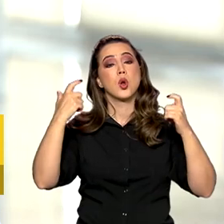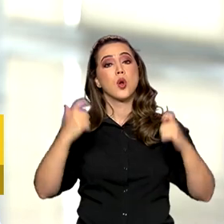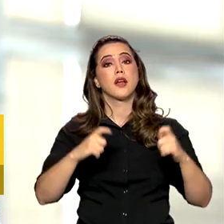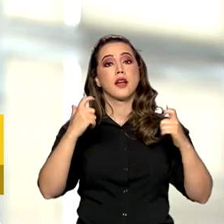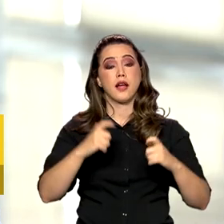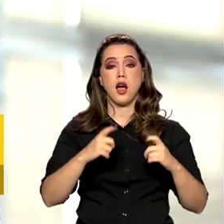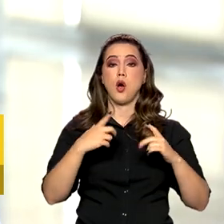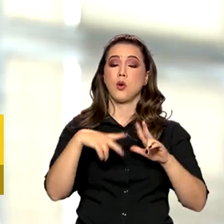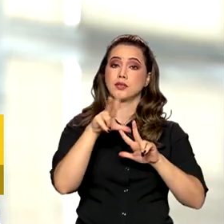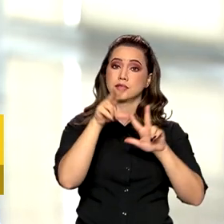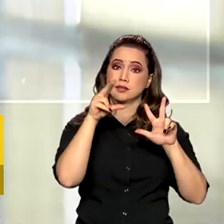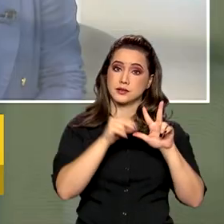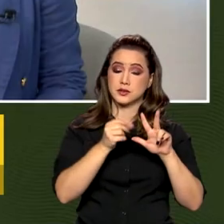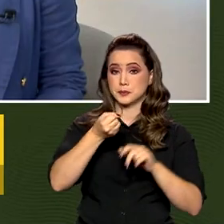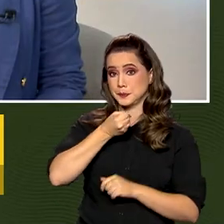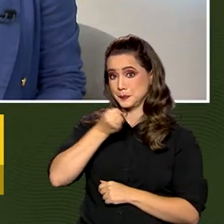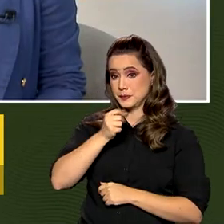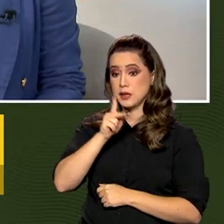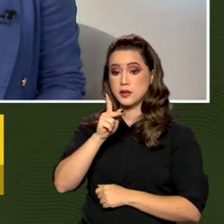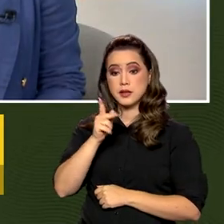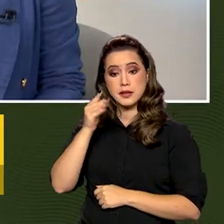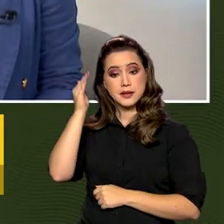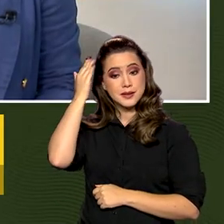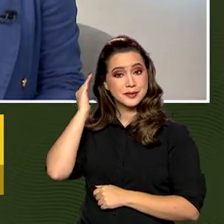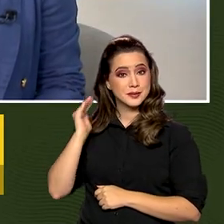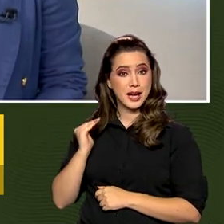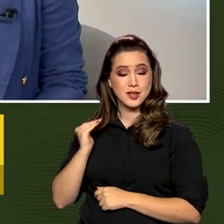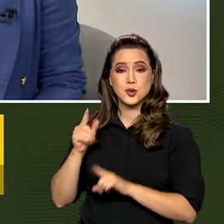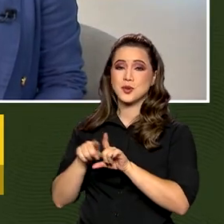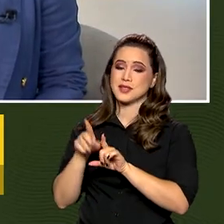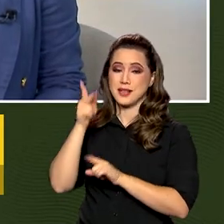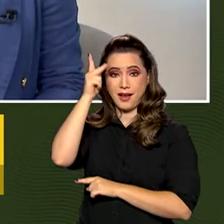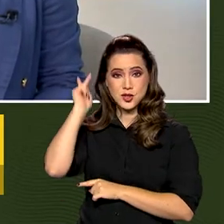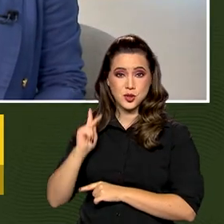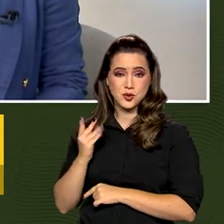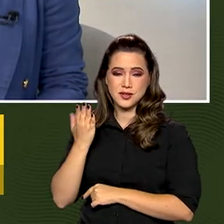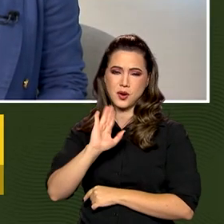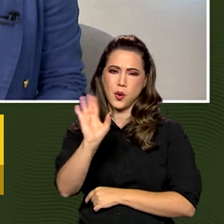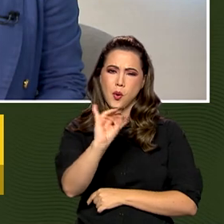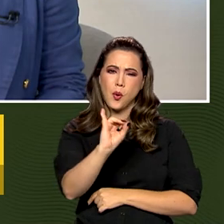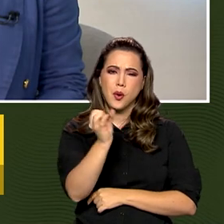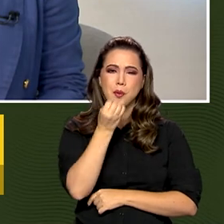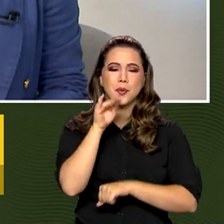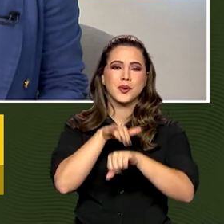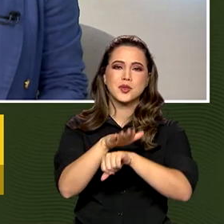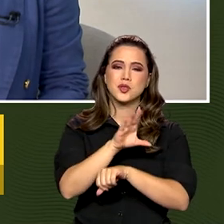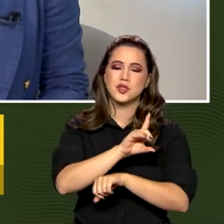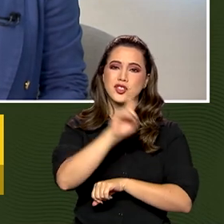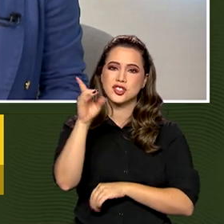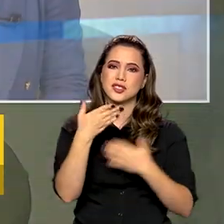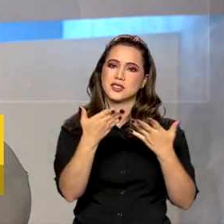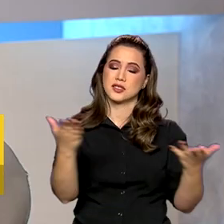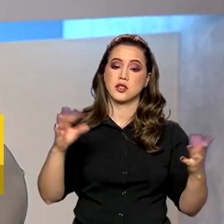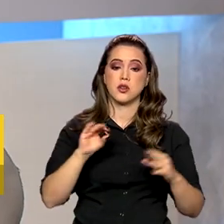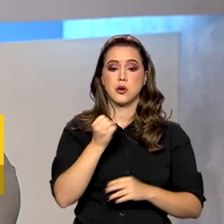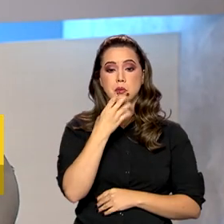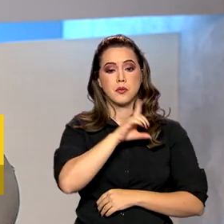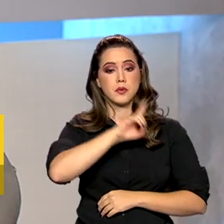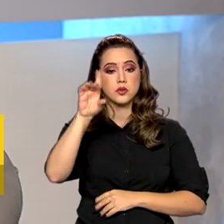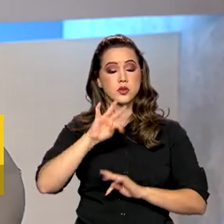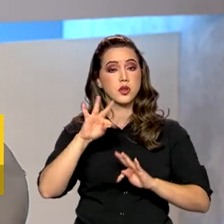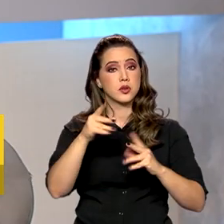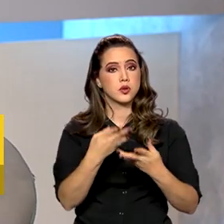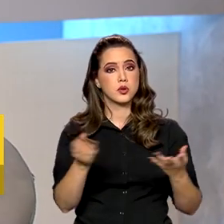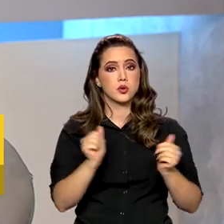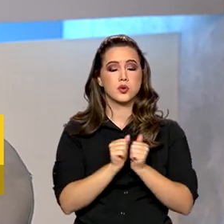Brasil, é a jornalista Catiúcia Neri. E Cati, bom dia. Bom dia, Paulo. Bom dia, Renata. Bom dia a todos que estão aqui com a